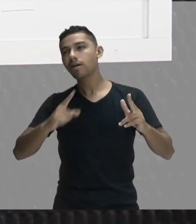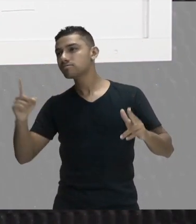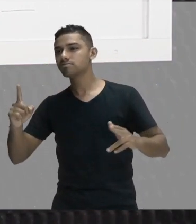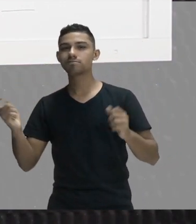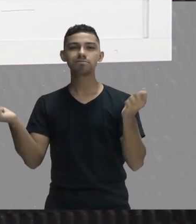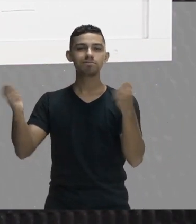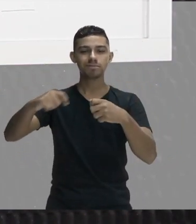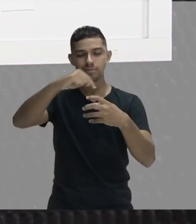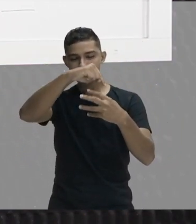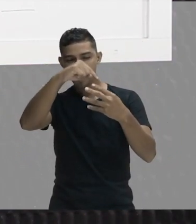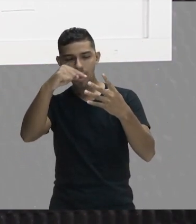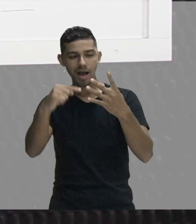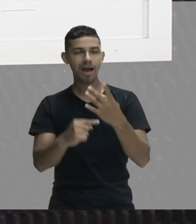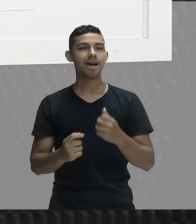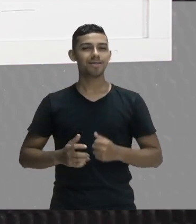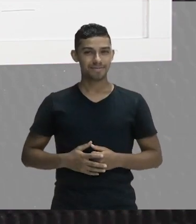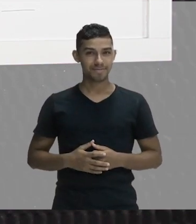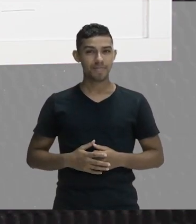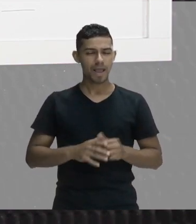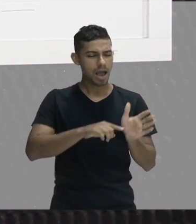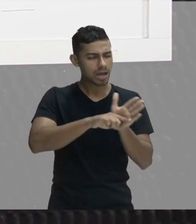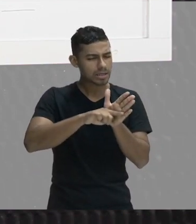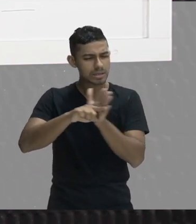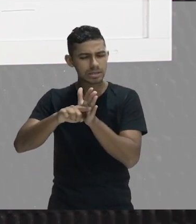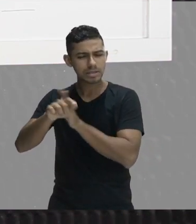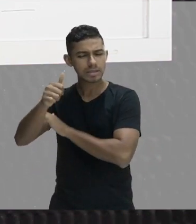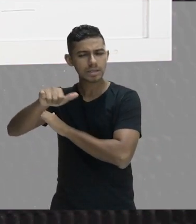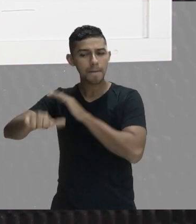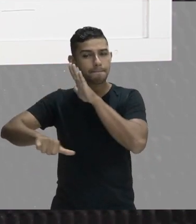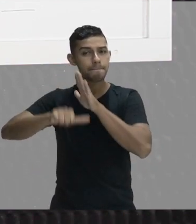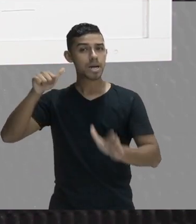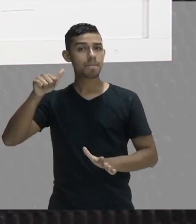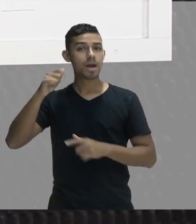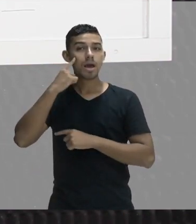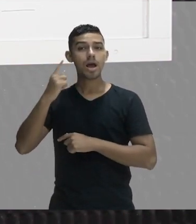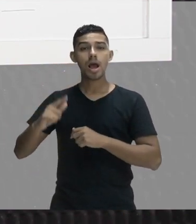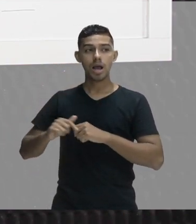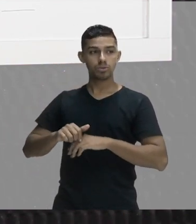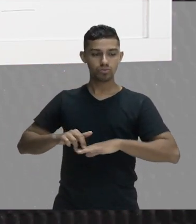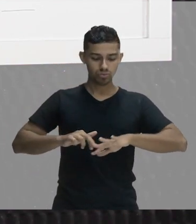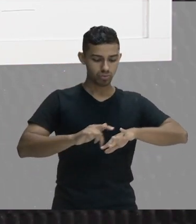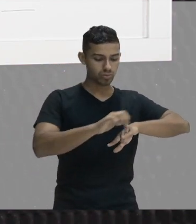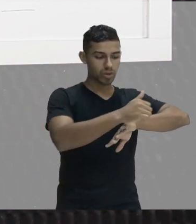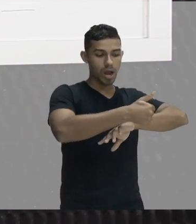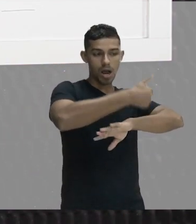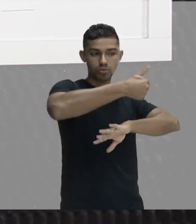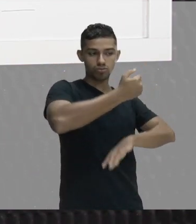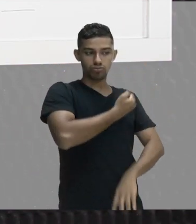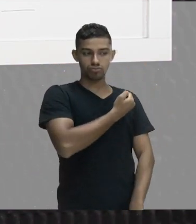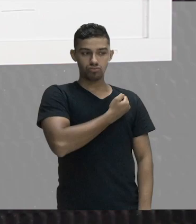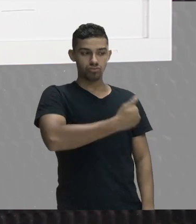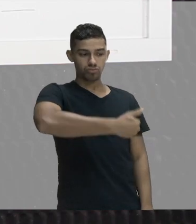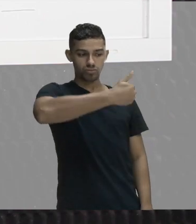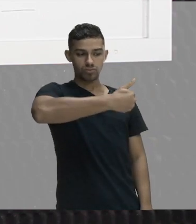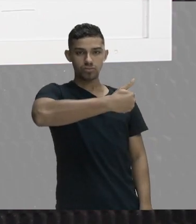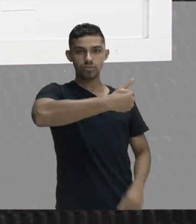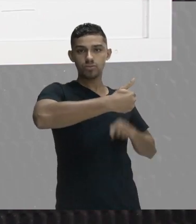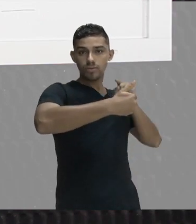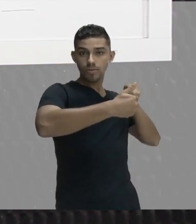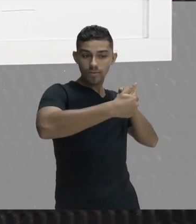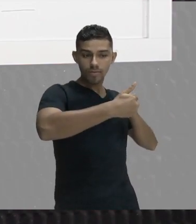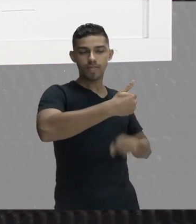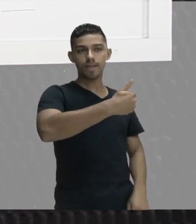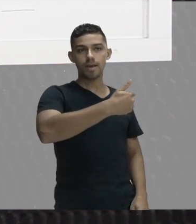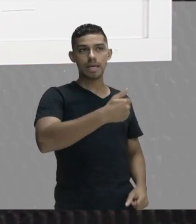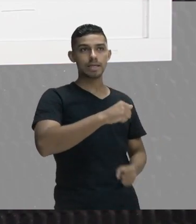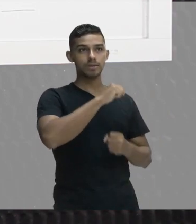possibilidades. Tá? Então, vamos analisar primeiro ele indo pela escada 1. Chamar essa primeira escada, escada 1. Aí você